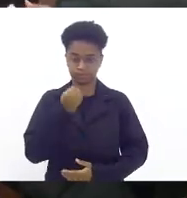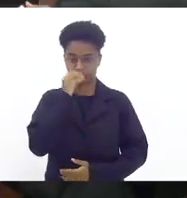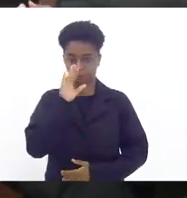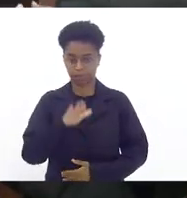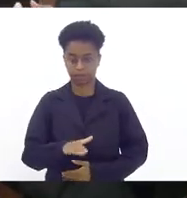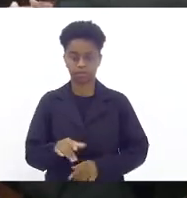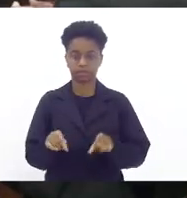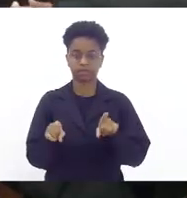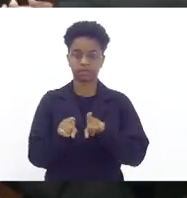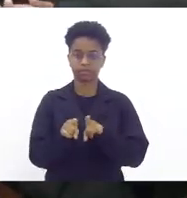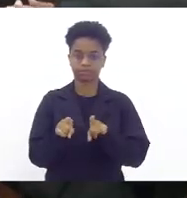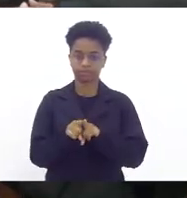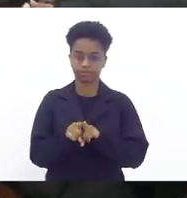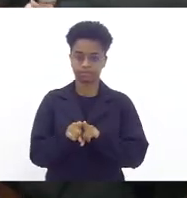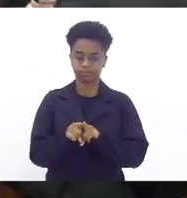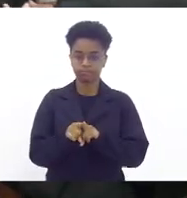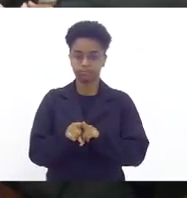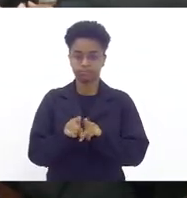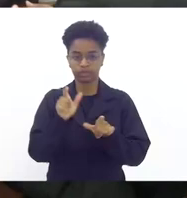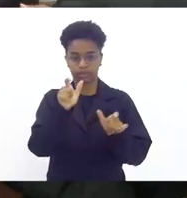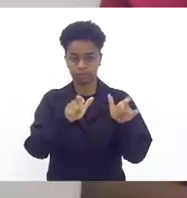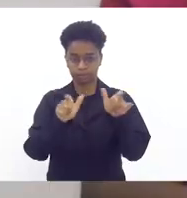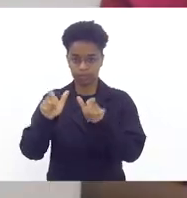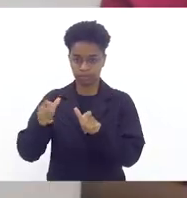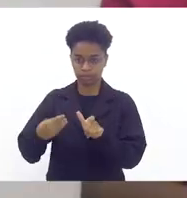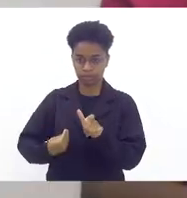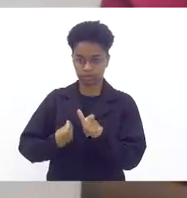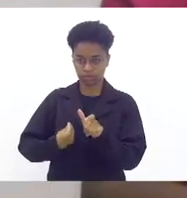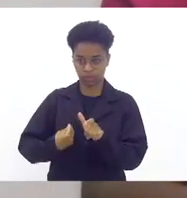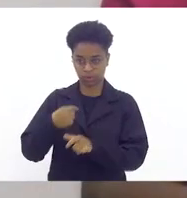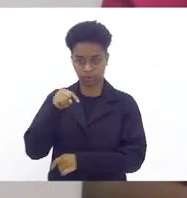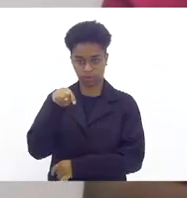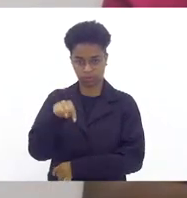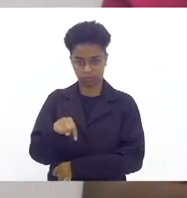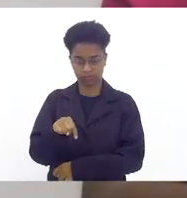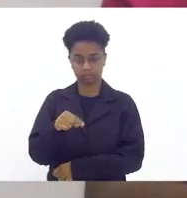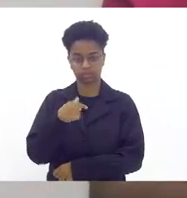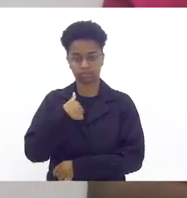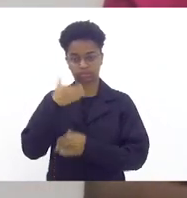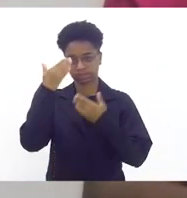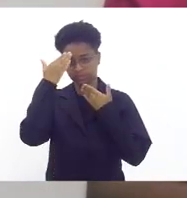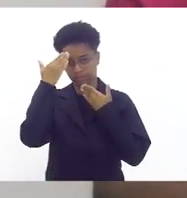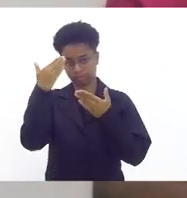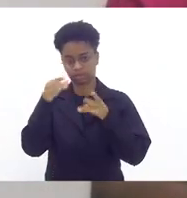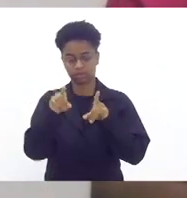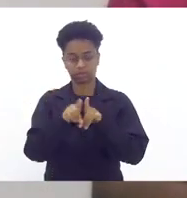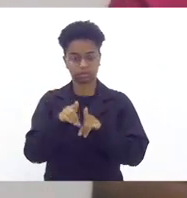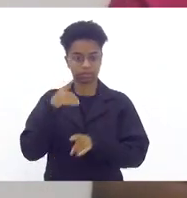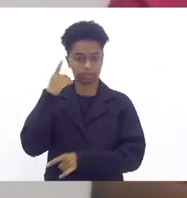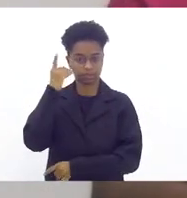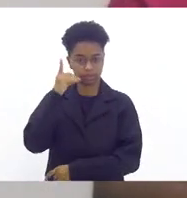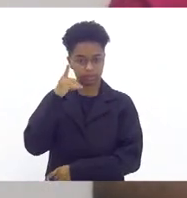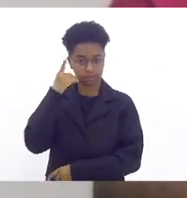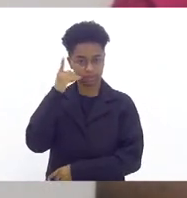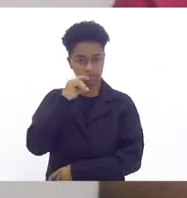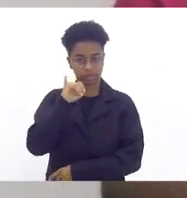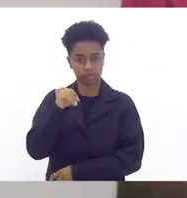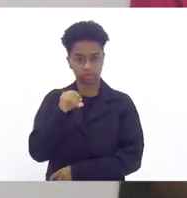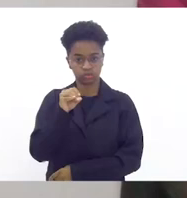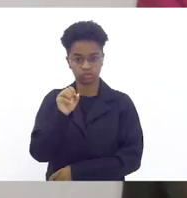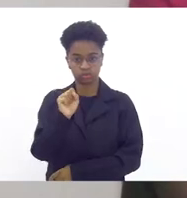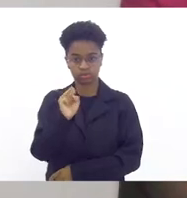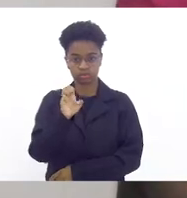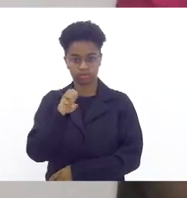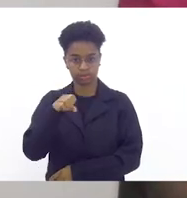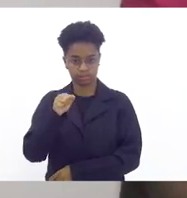também a todas as pessoas que estão aqui. Agradecer ao deputado Josemar